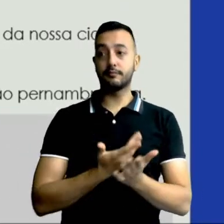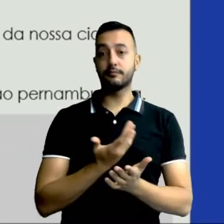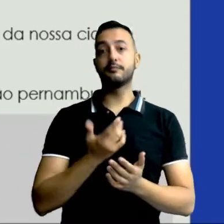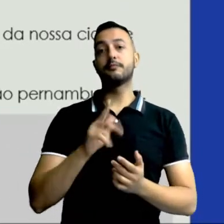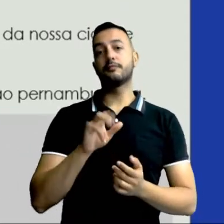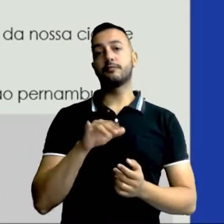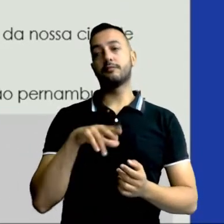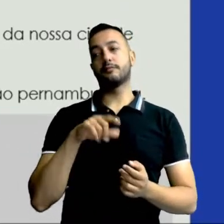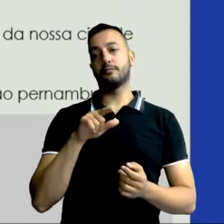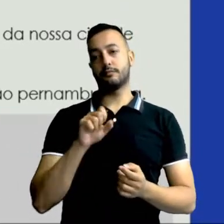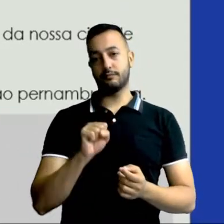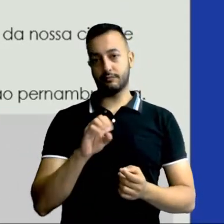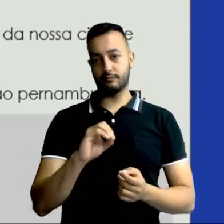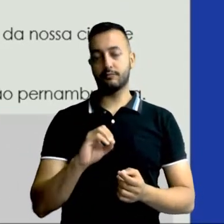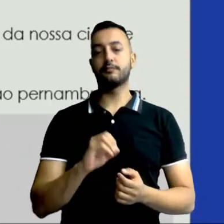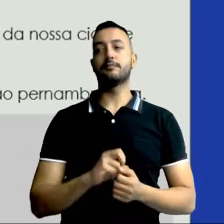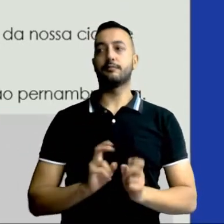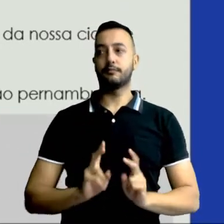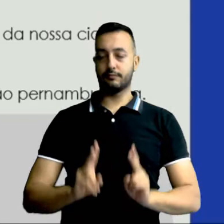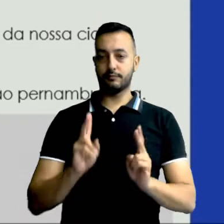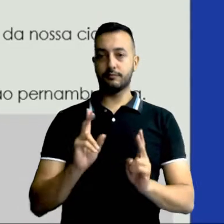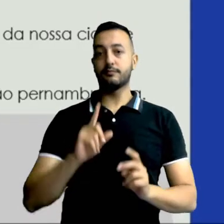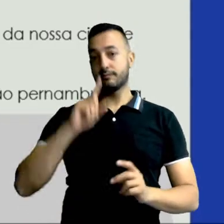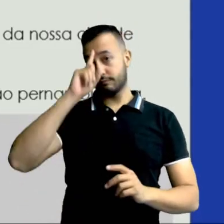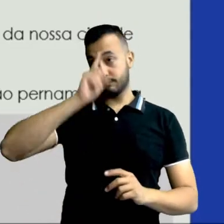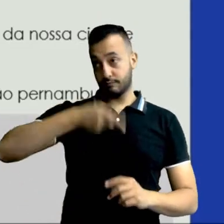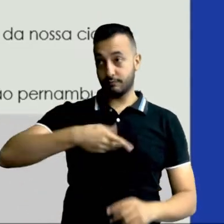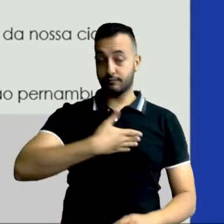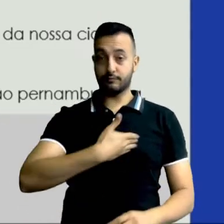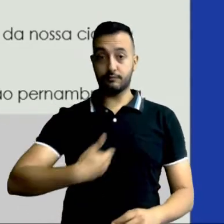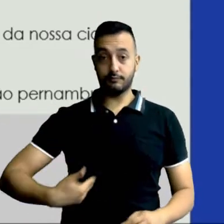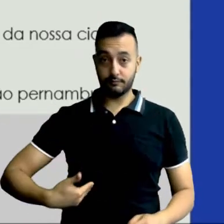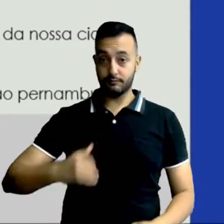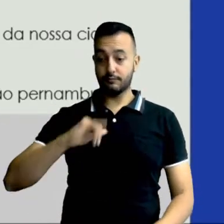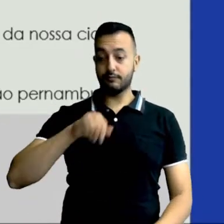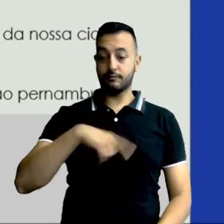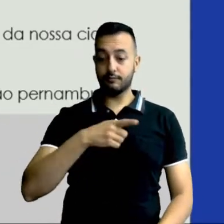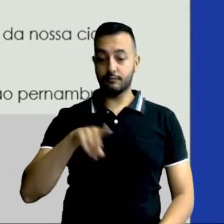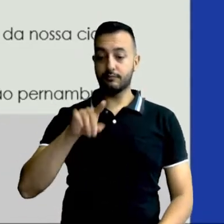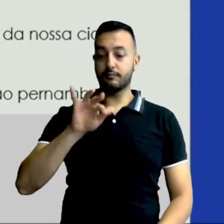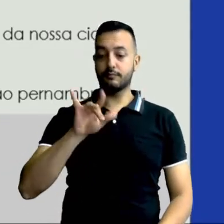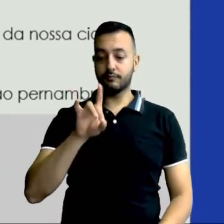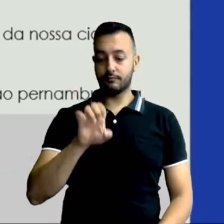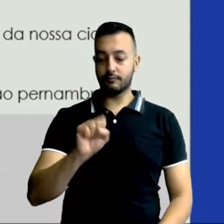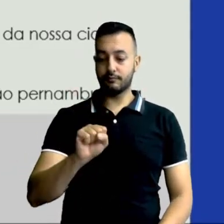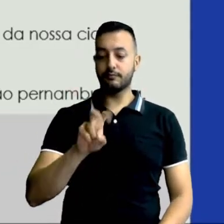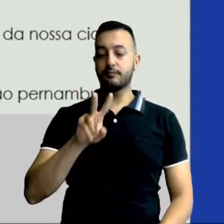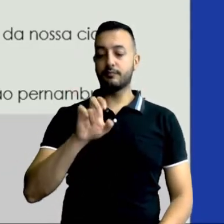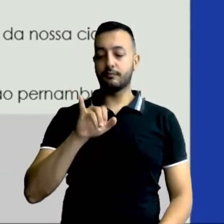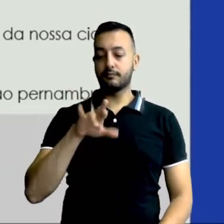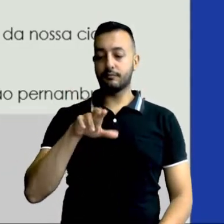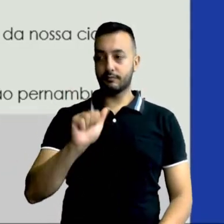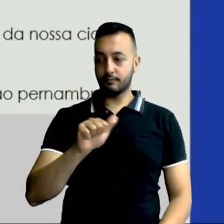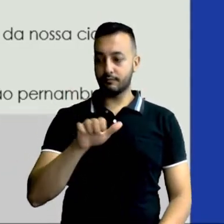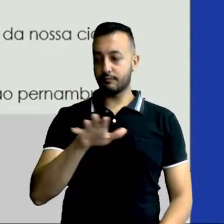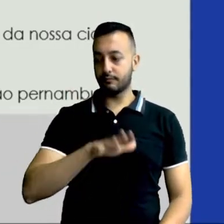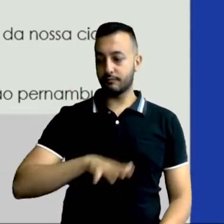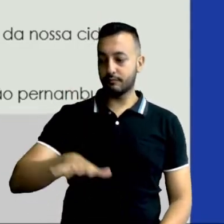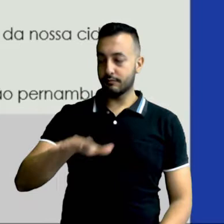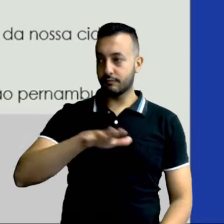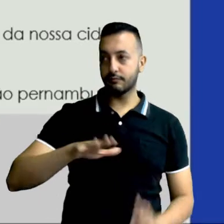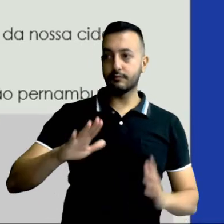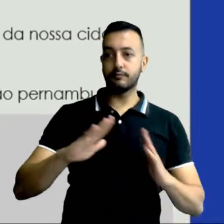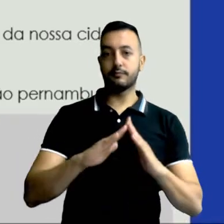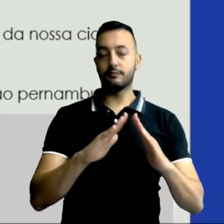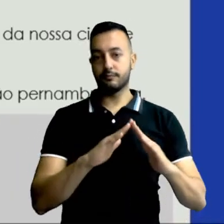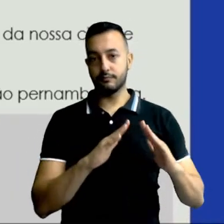valeroso lucideno vamos lá mandou o governador João Fernandes Vieira abalar toda a nossa gente da